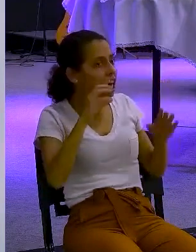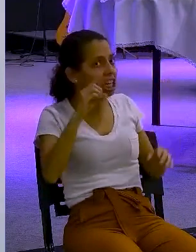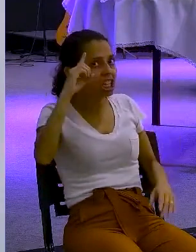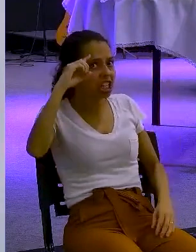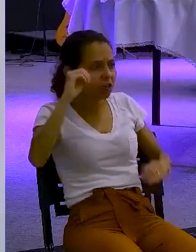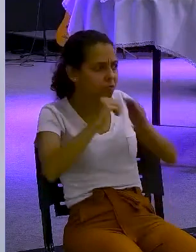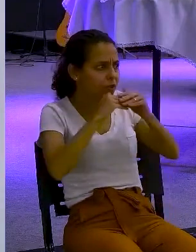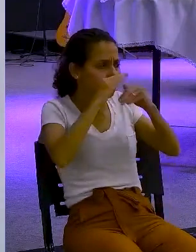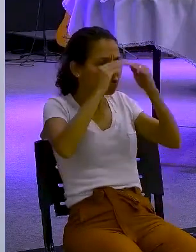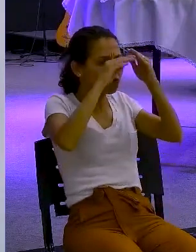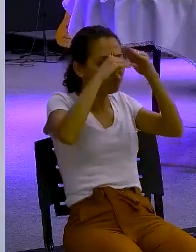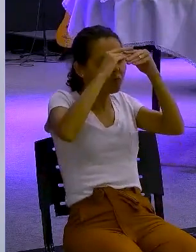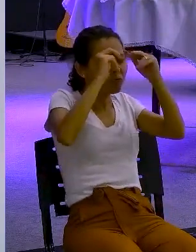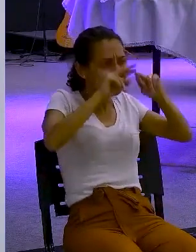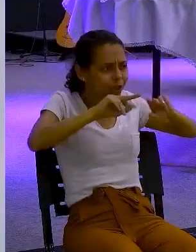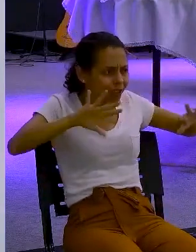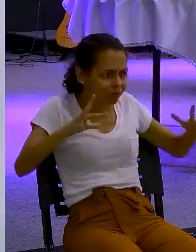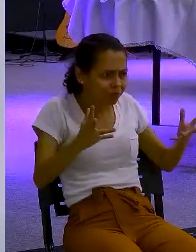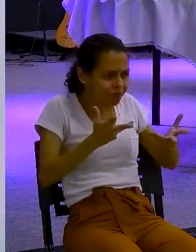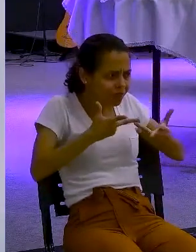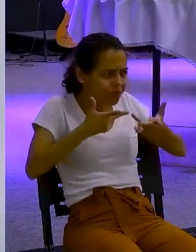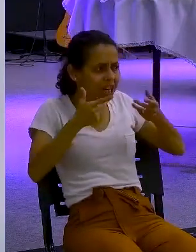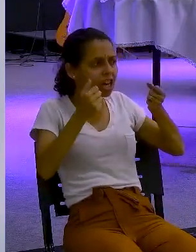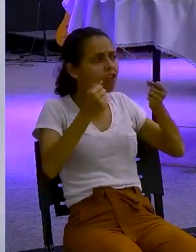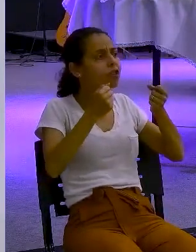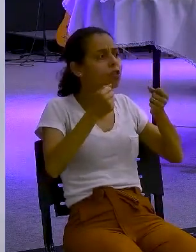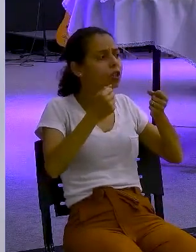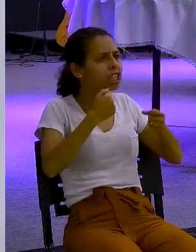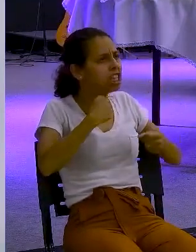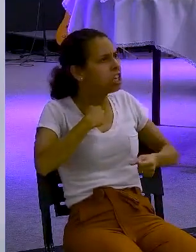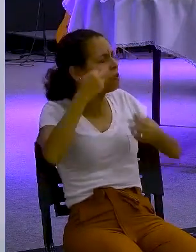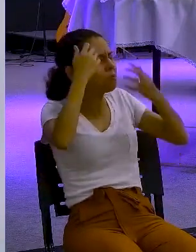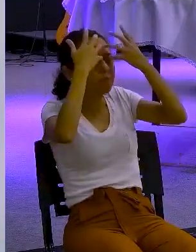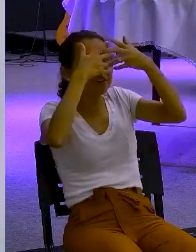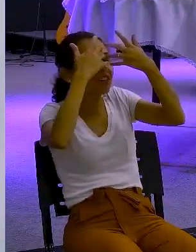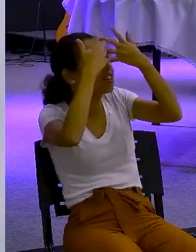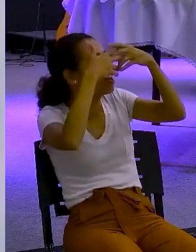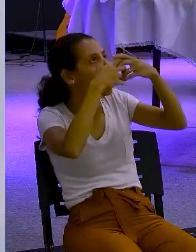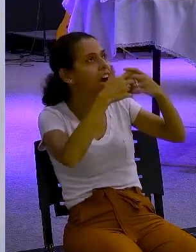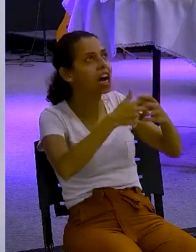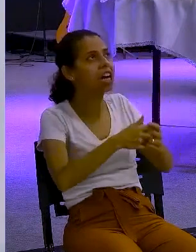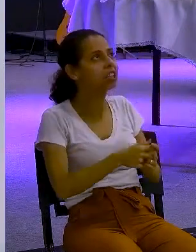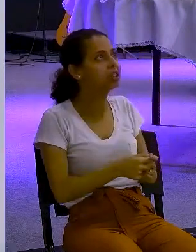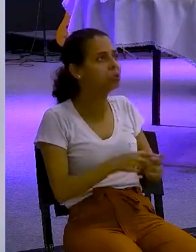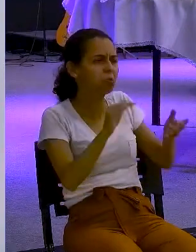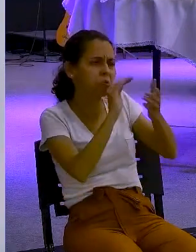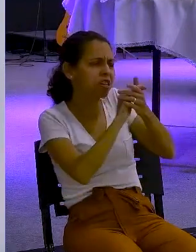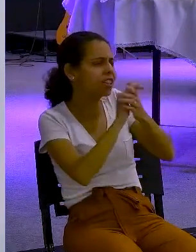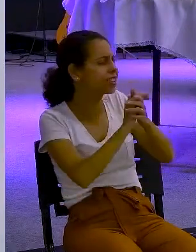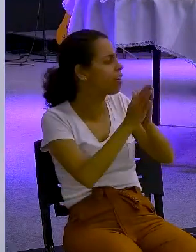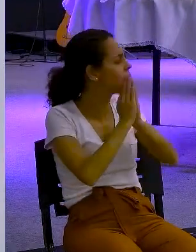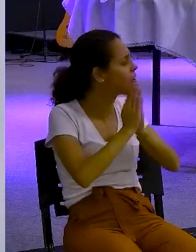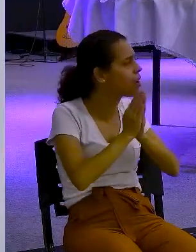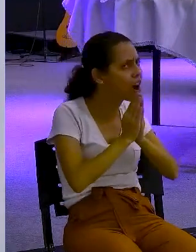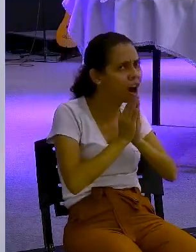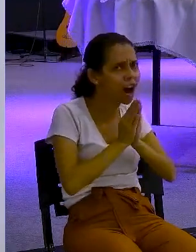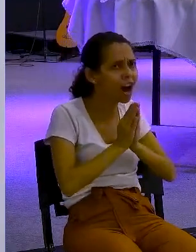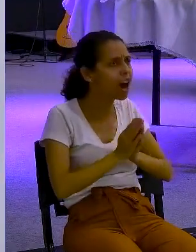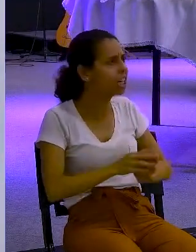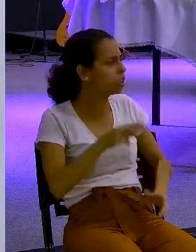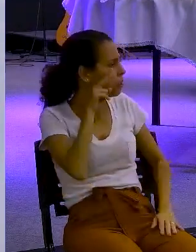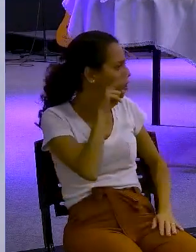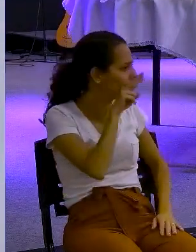falando conosco. Eu fico imaginando Zacarias e Isabel orando todos os dias. Coisas grandes estão acontecendo,